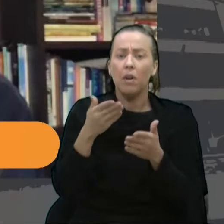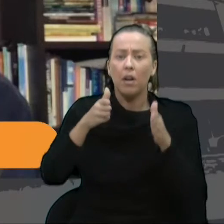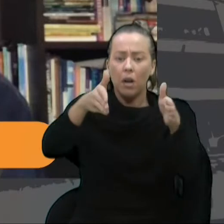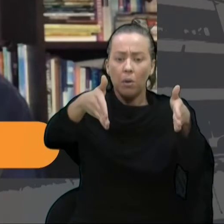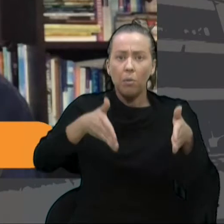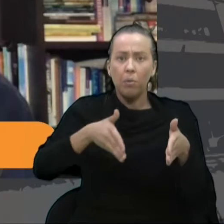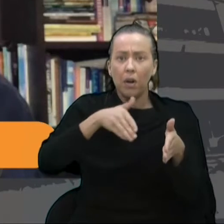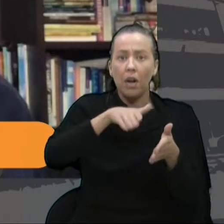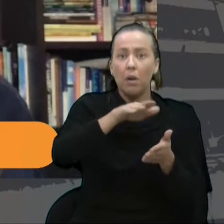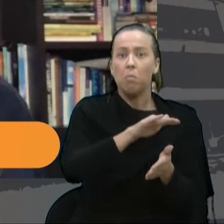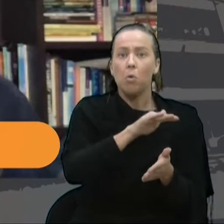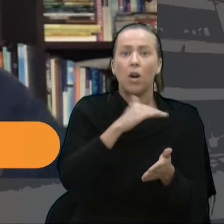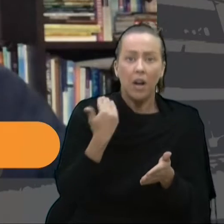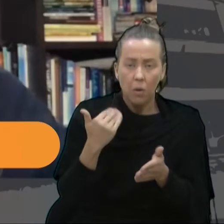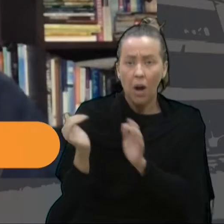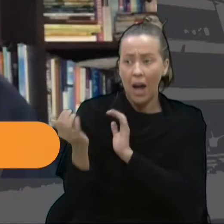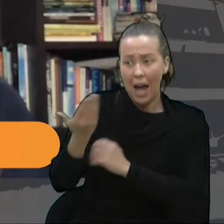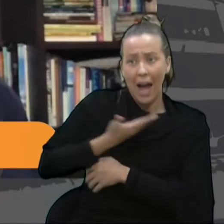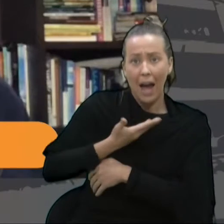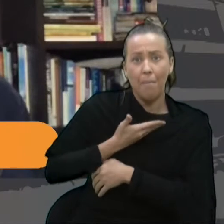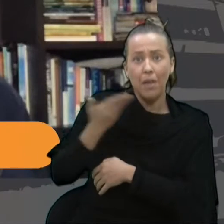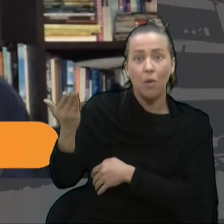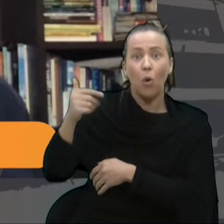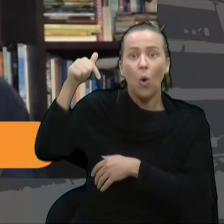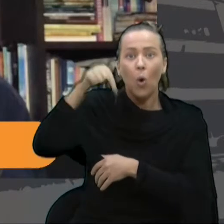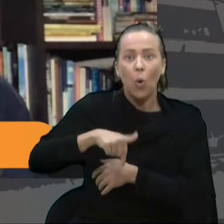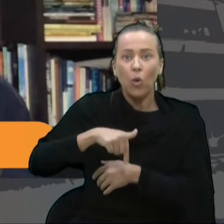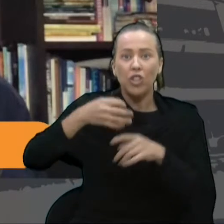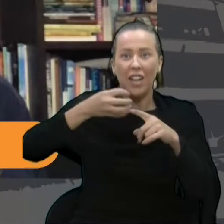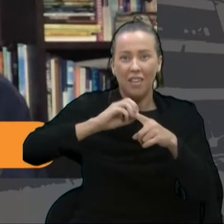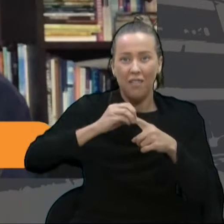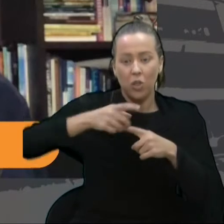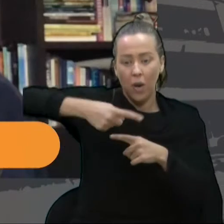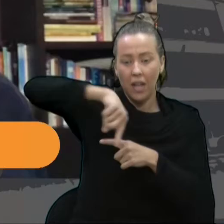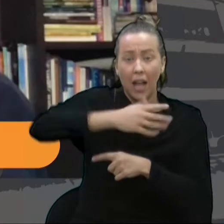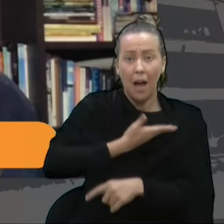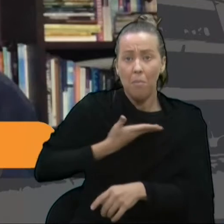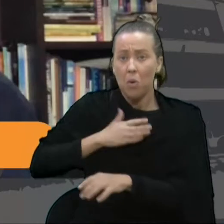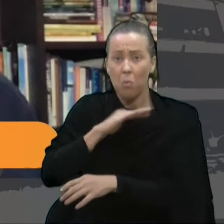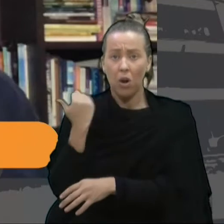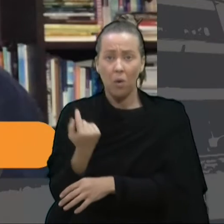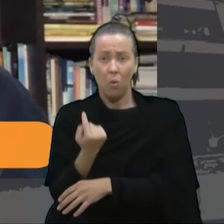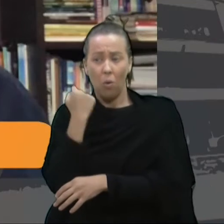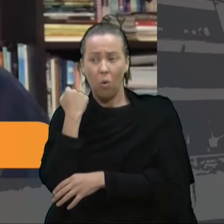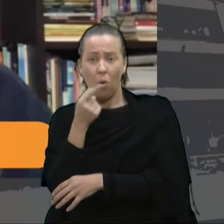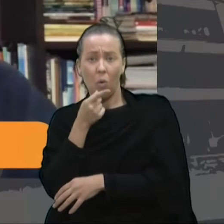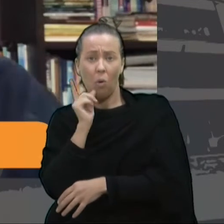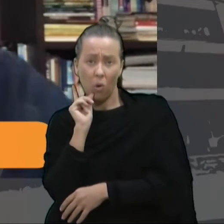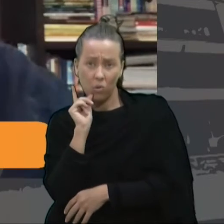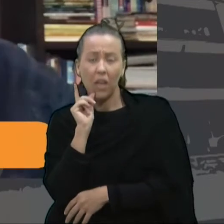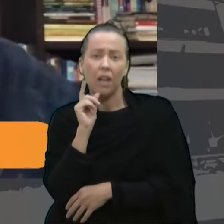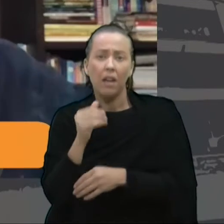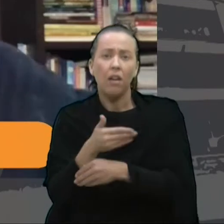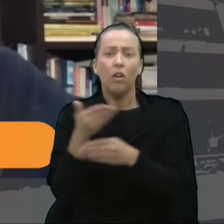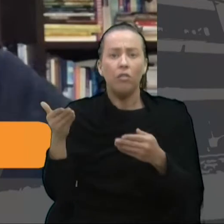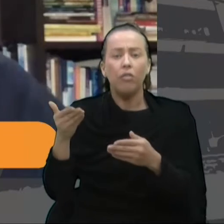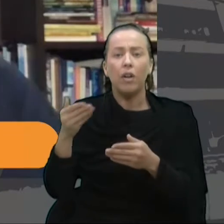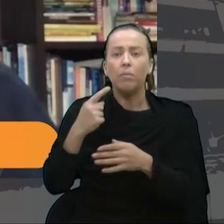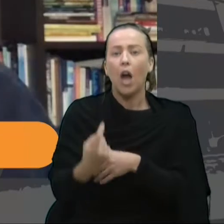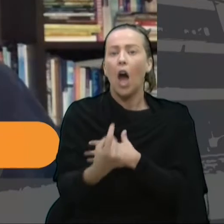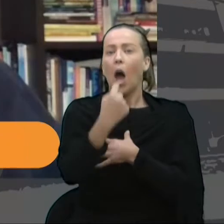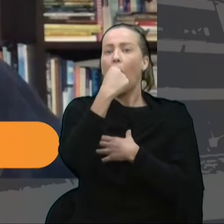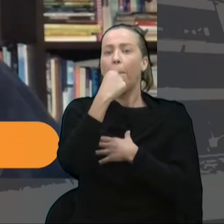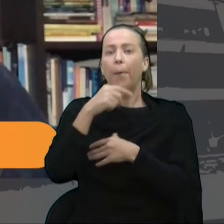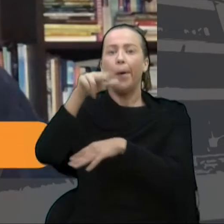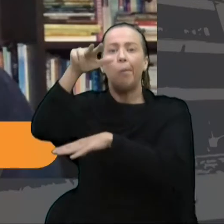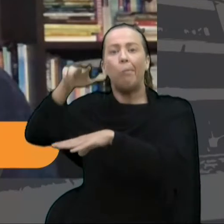de um companheiro nosso, que deveria estar na feijoada de hoje, né? Que também foi lá, acabou entubado. Aí,